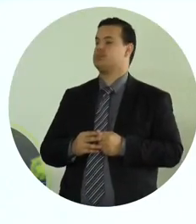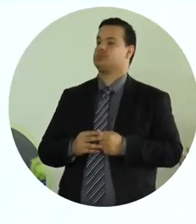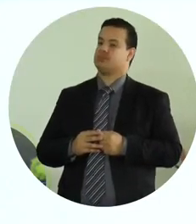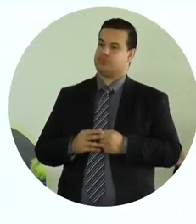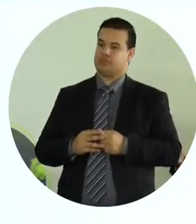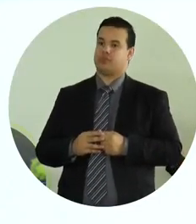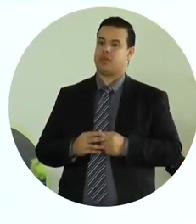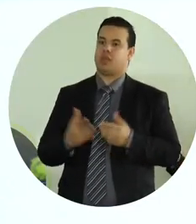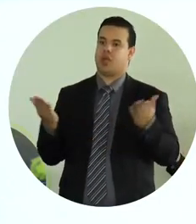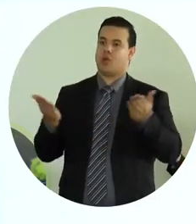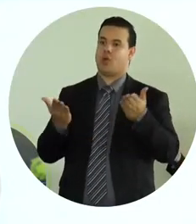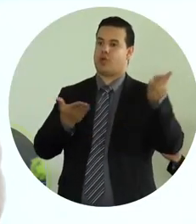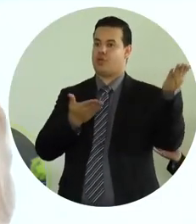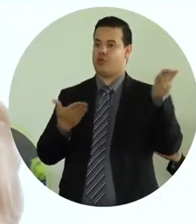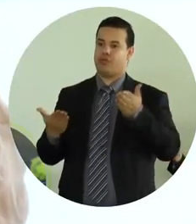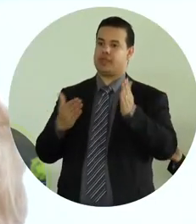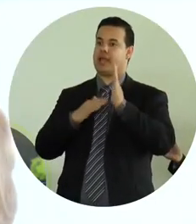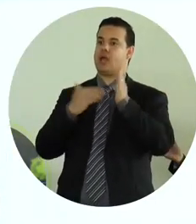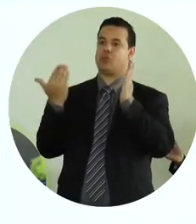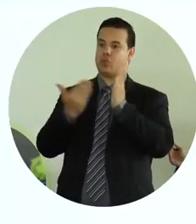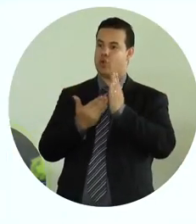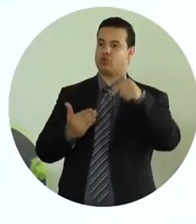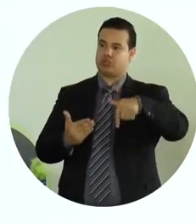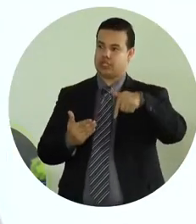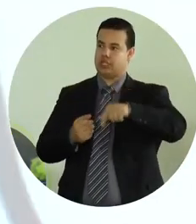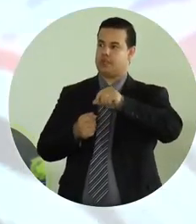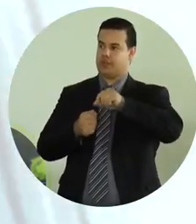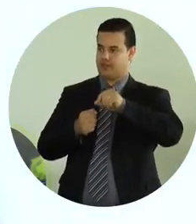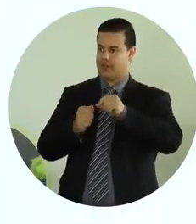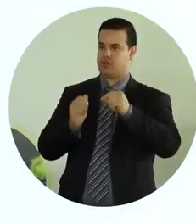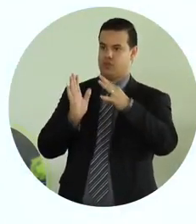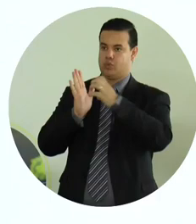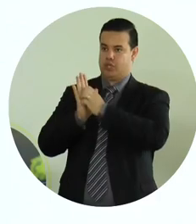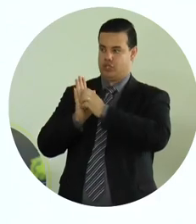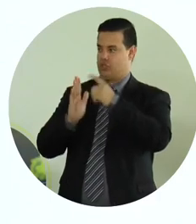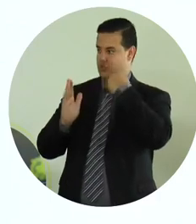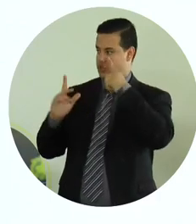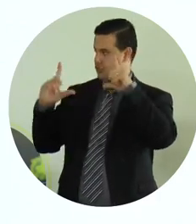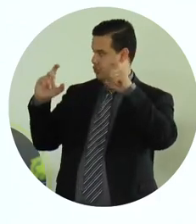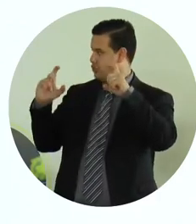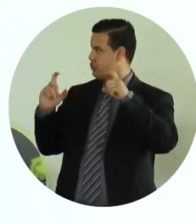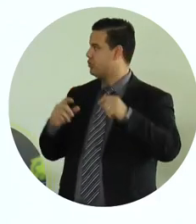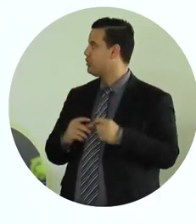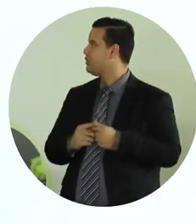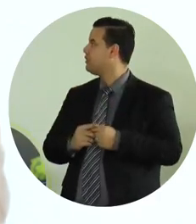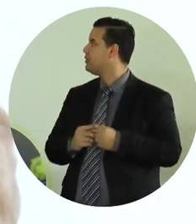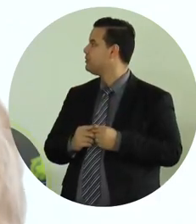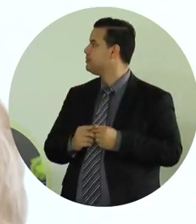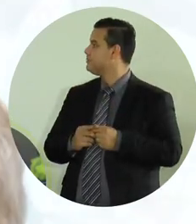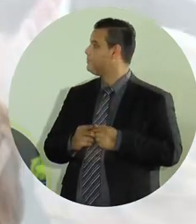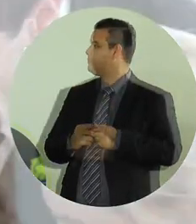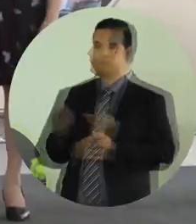Quero convidar então todos aqui para que façam o registro desse momento.